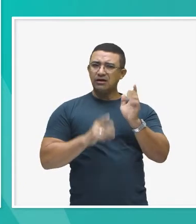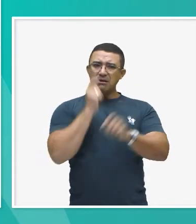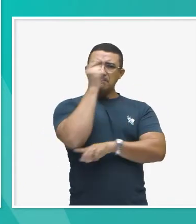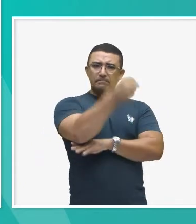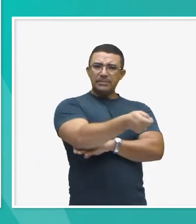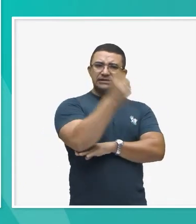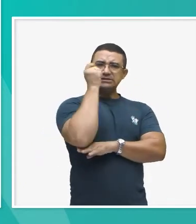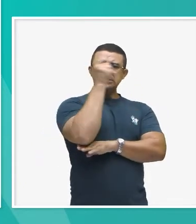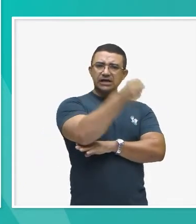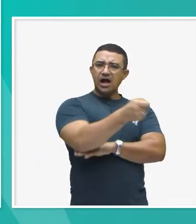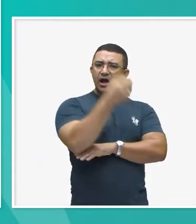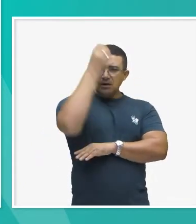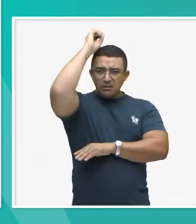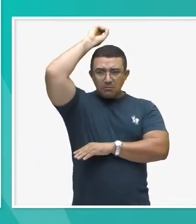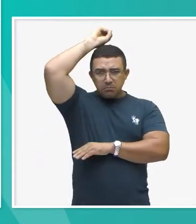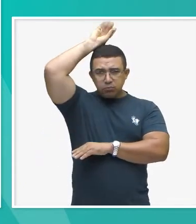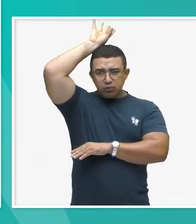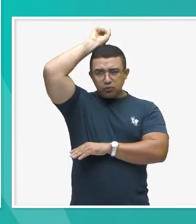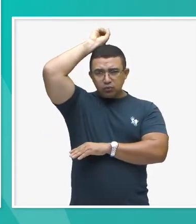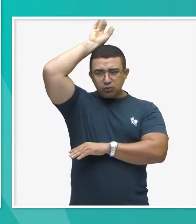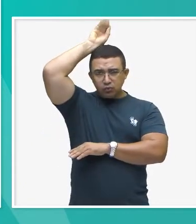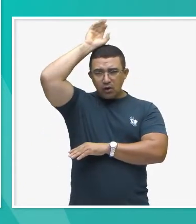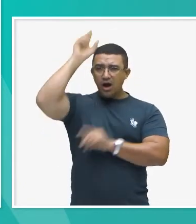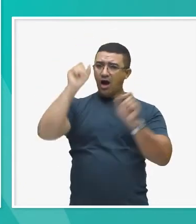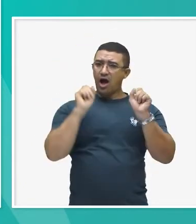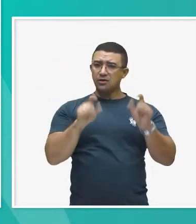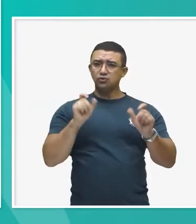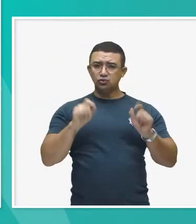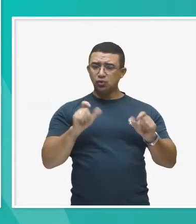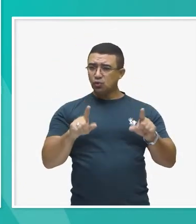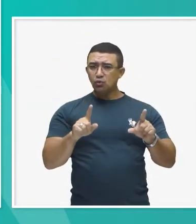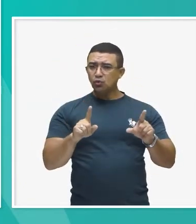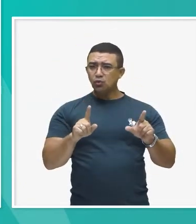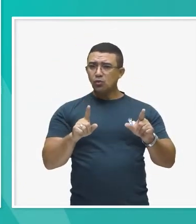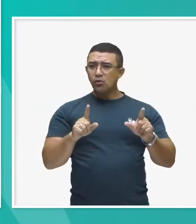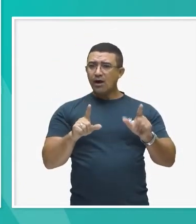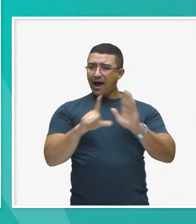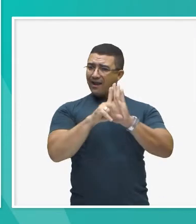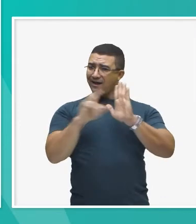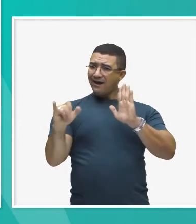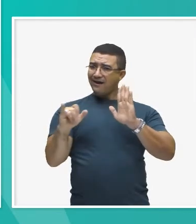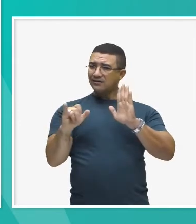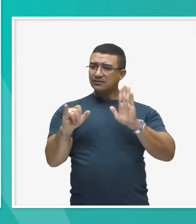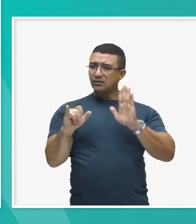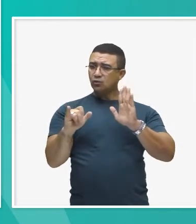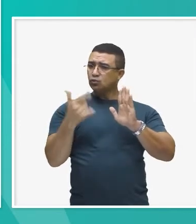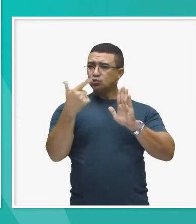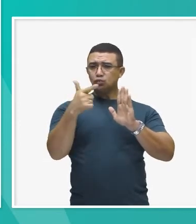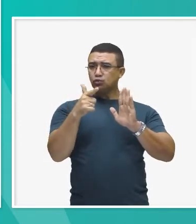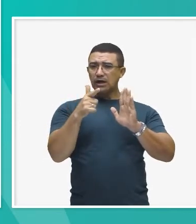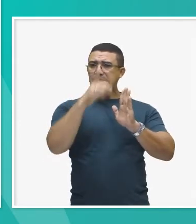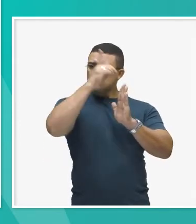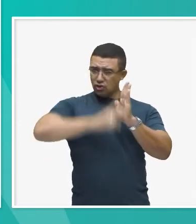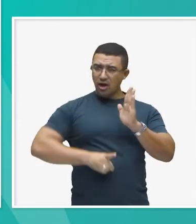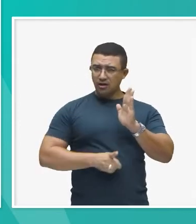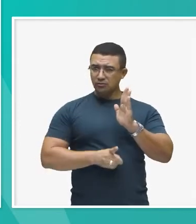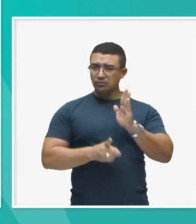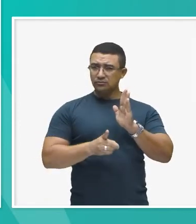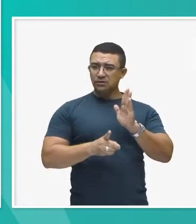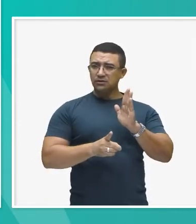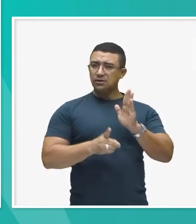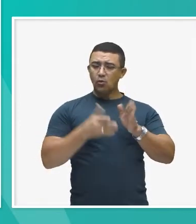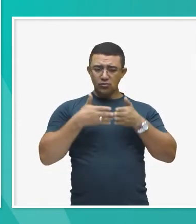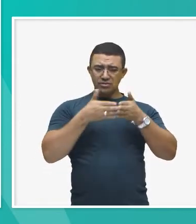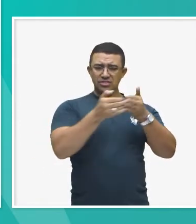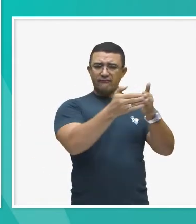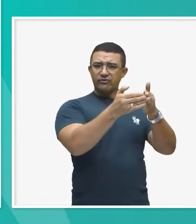que a empresa, né, não tem direito nenhum, né, algum, de pescar baleias azuis, né, que é aquele navio de pesca, aquele